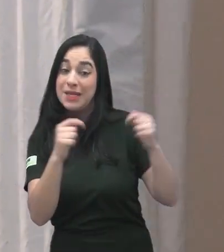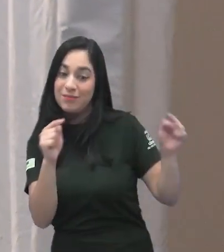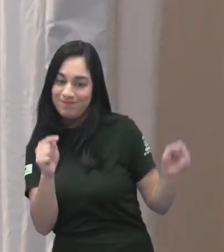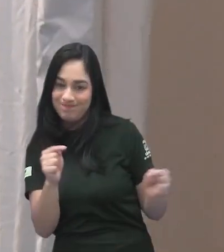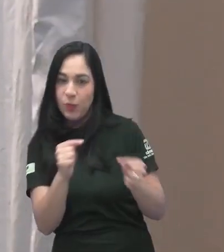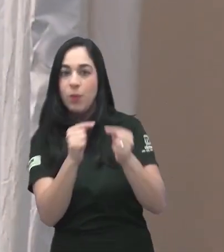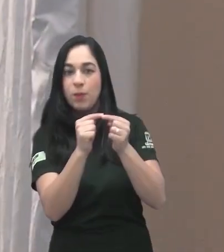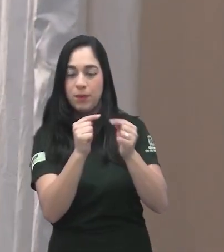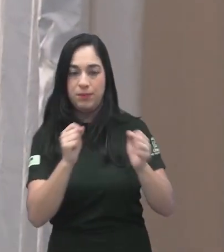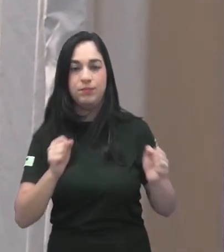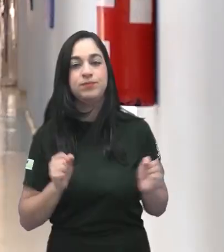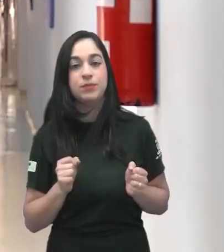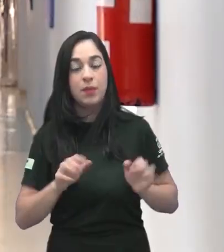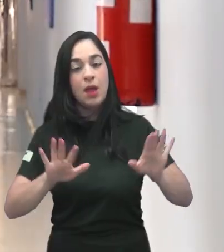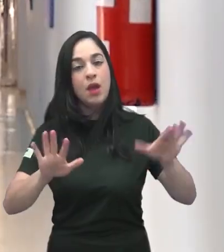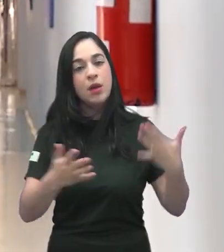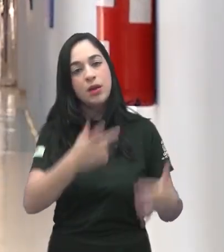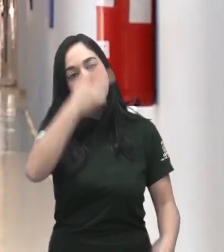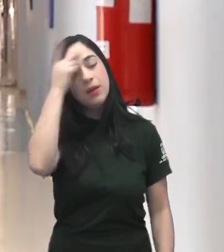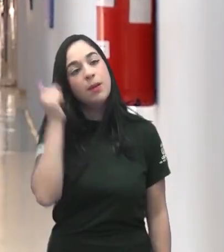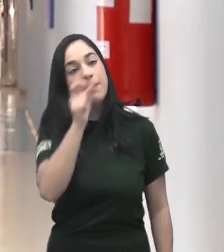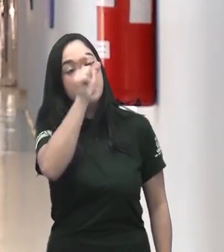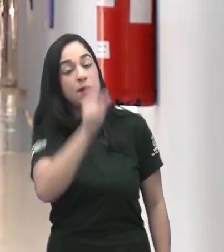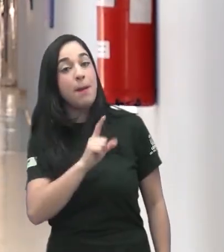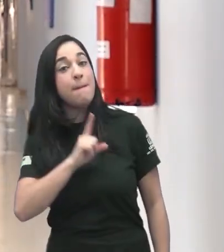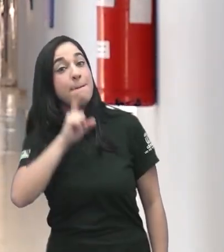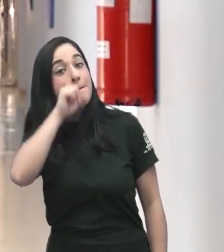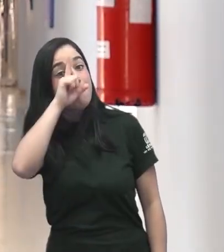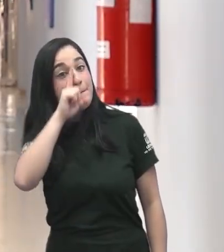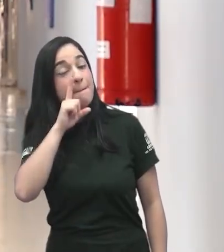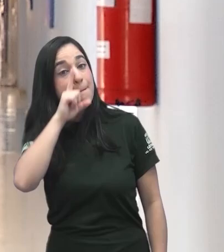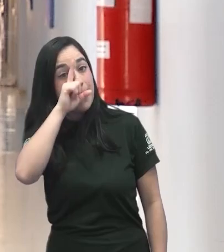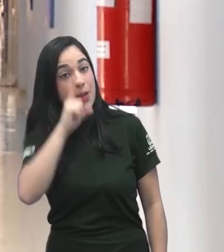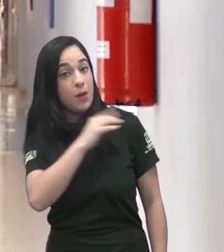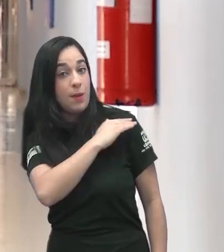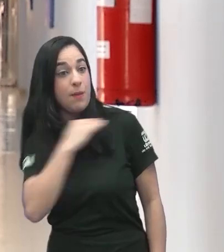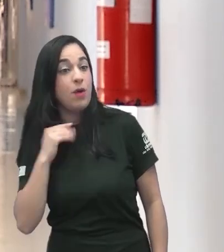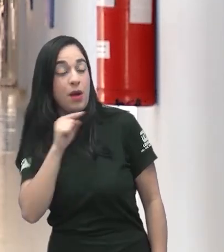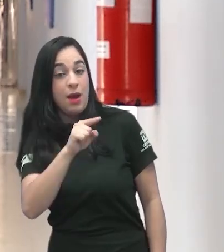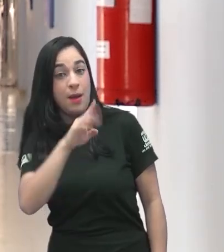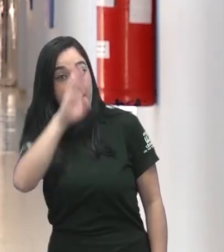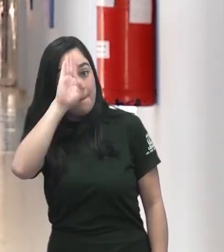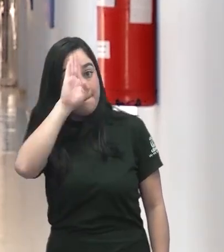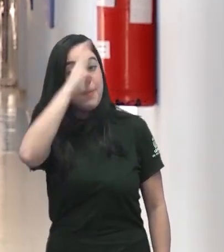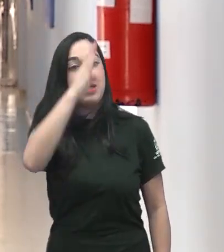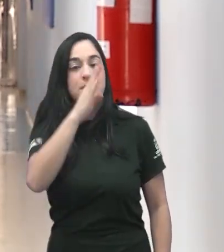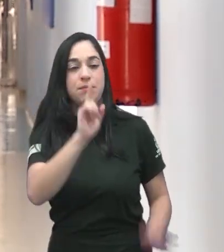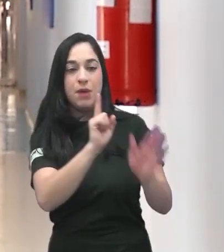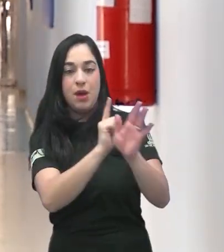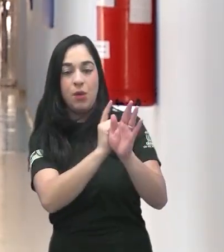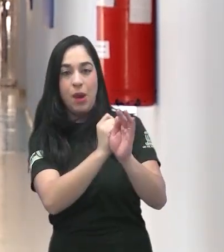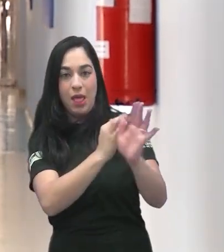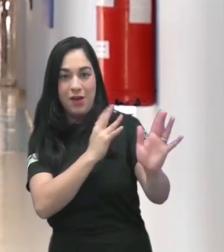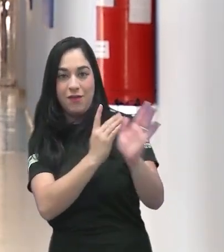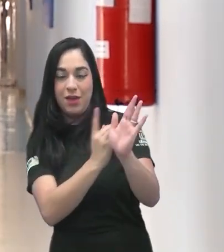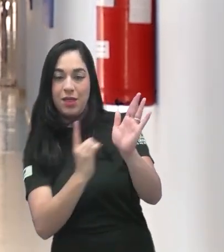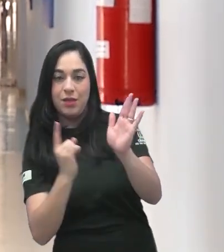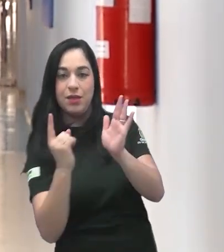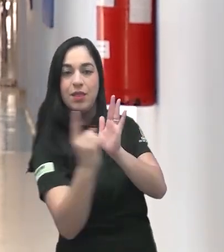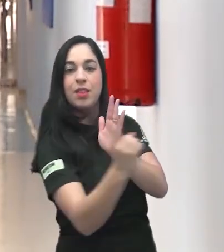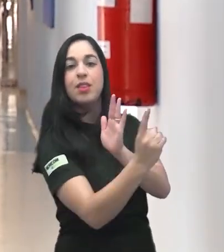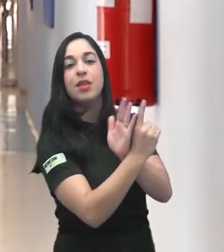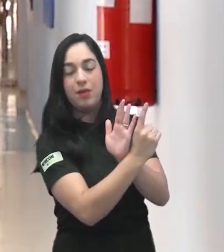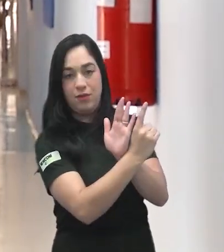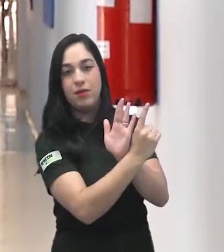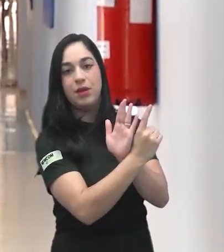da compatibilidade. Quando essa pessoa ela tem risco iminente de morte, então ela é priorizada. E outros